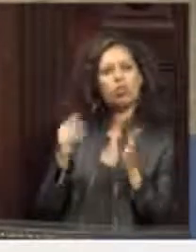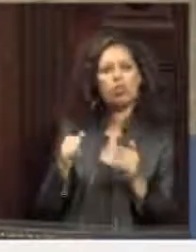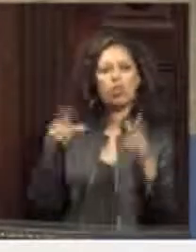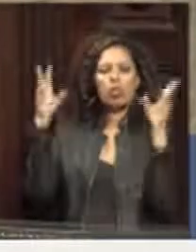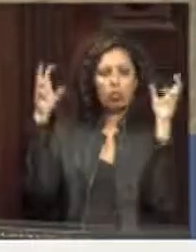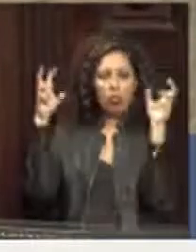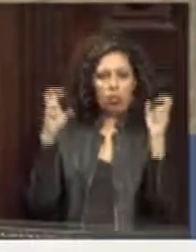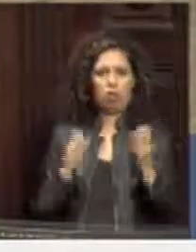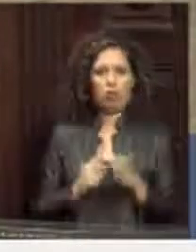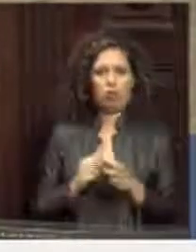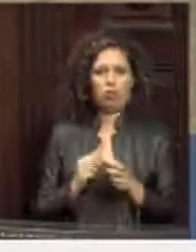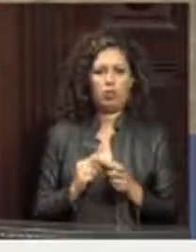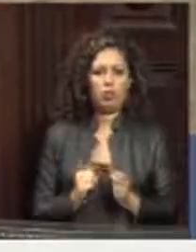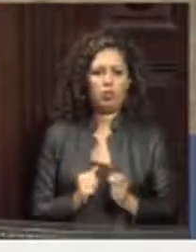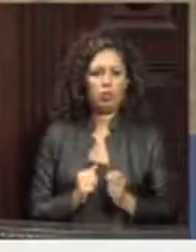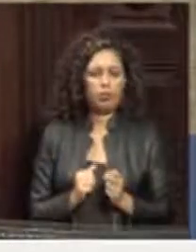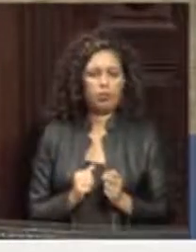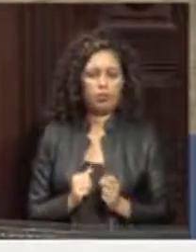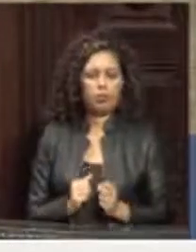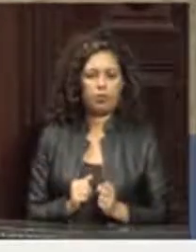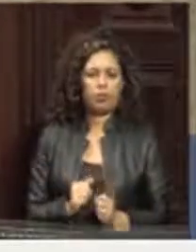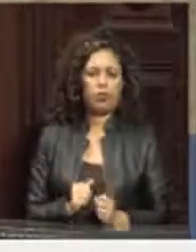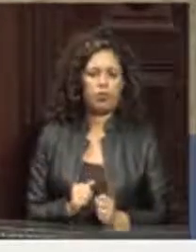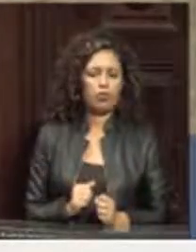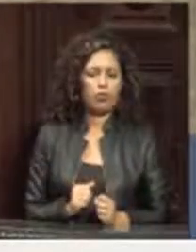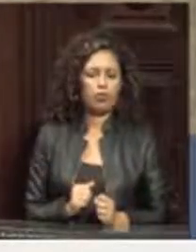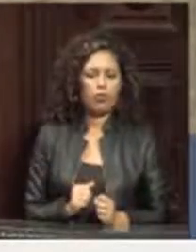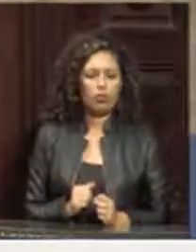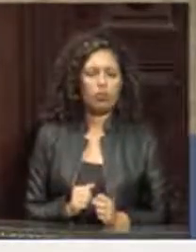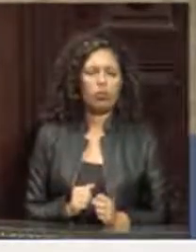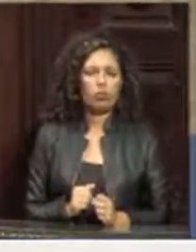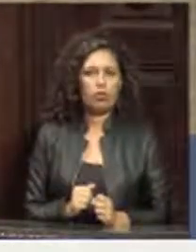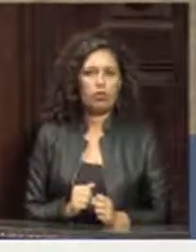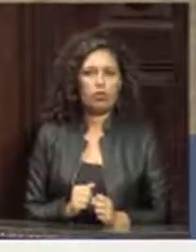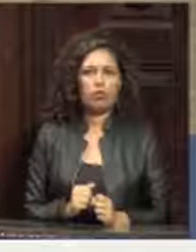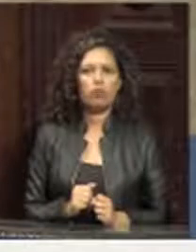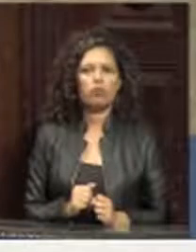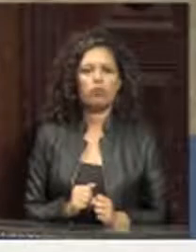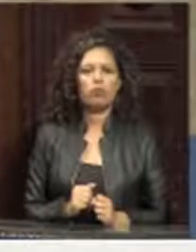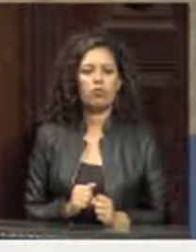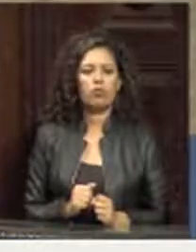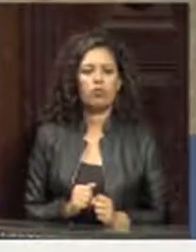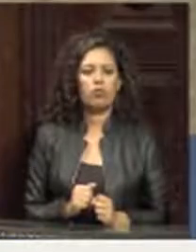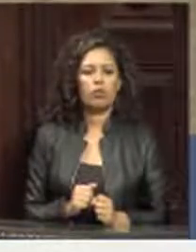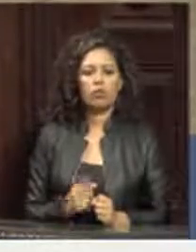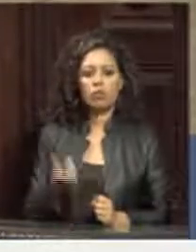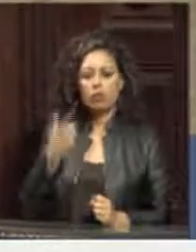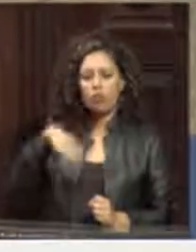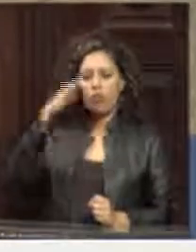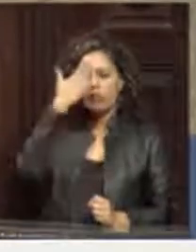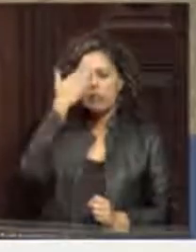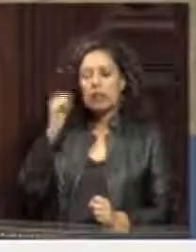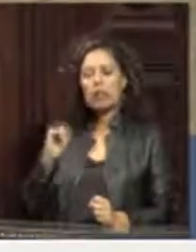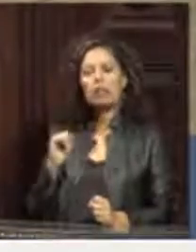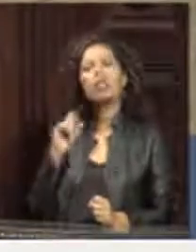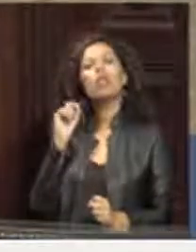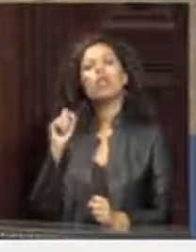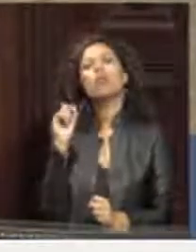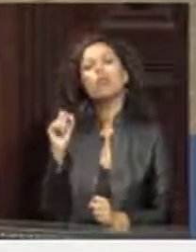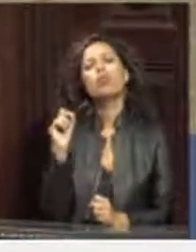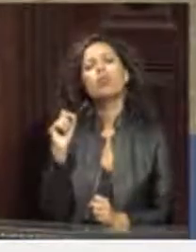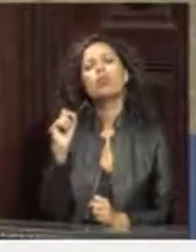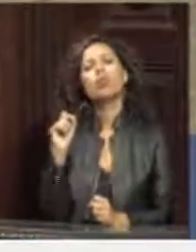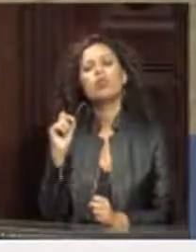preocupa a nós todos, de um modo muito especial. Nesse